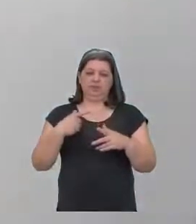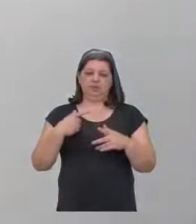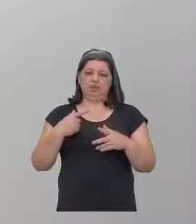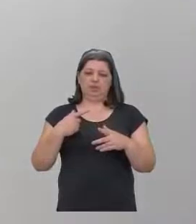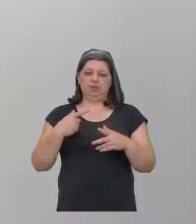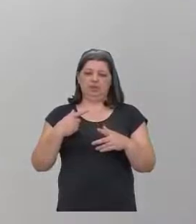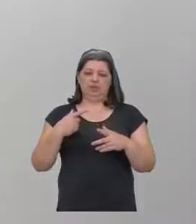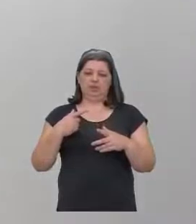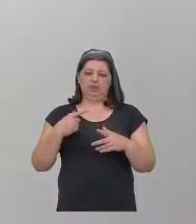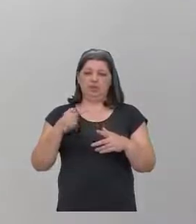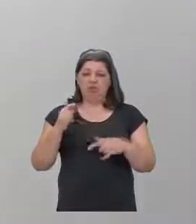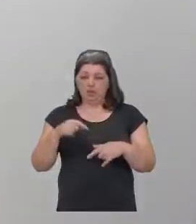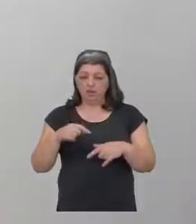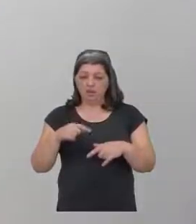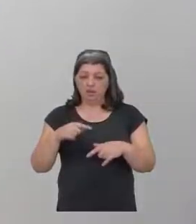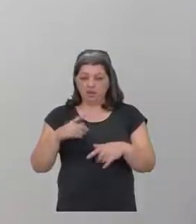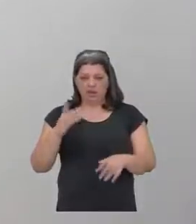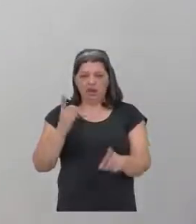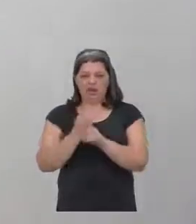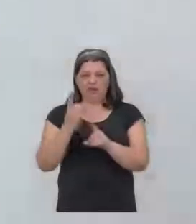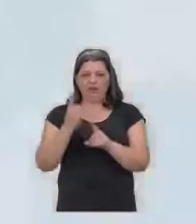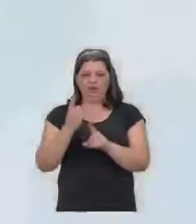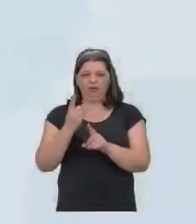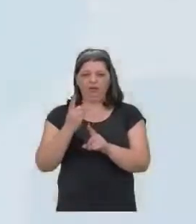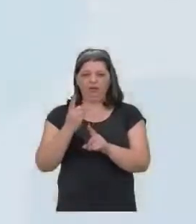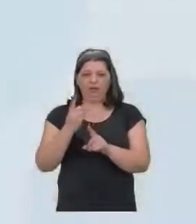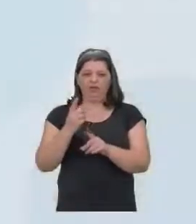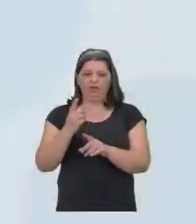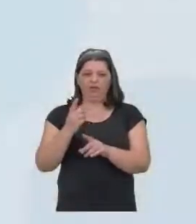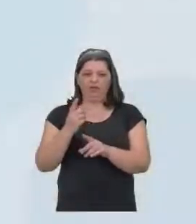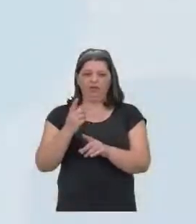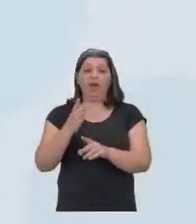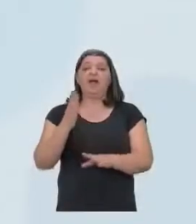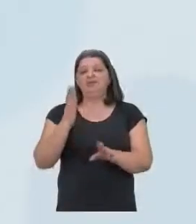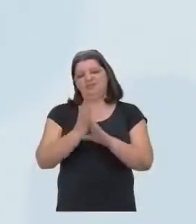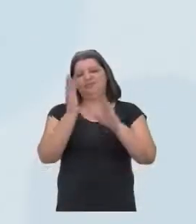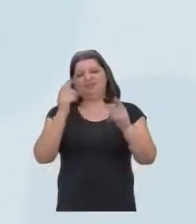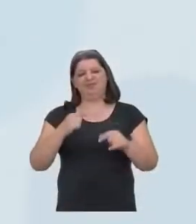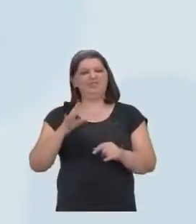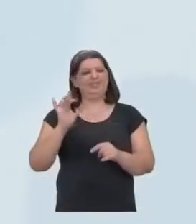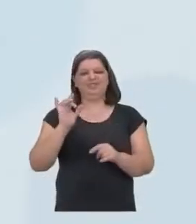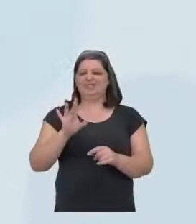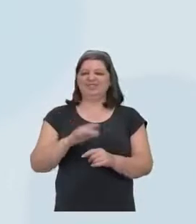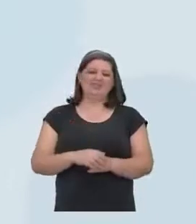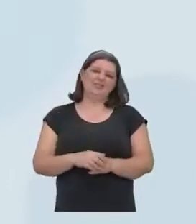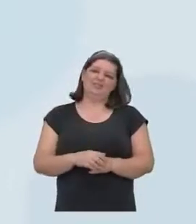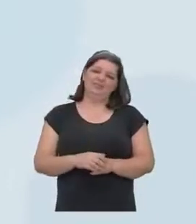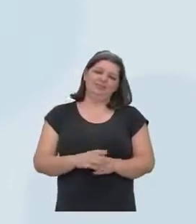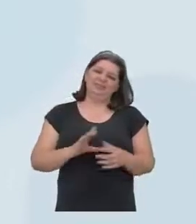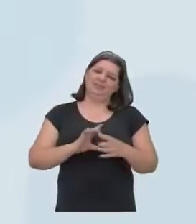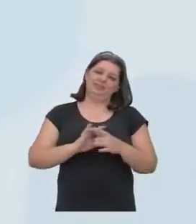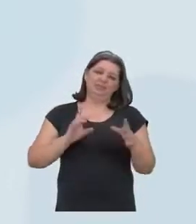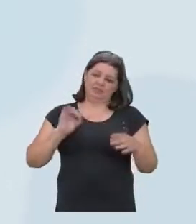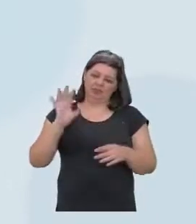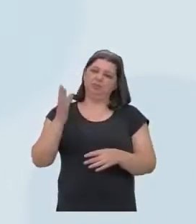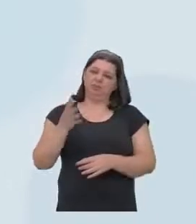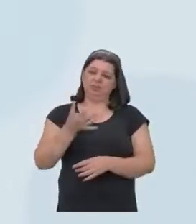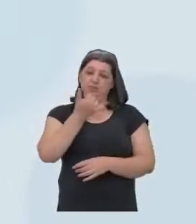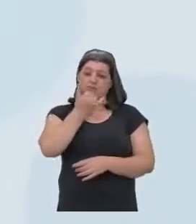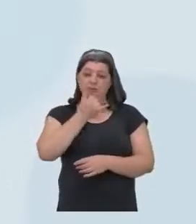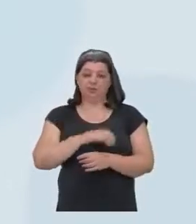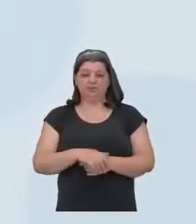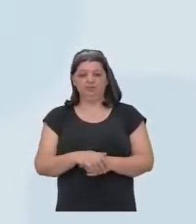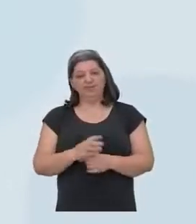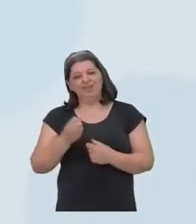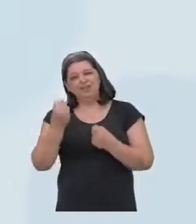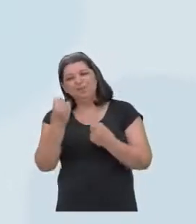Ai, aqui, falei... achei. Ali, você não tinha que ter apertado. Nossa, era só deixar, eu Era apertei. só deixar. Acontece. Olha, estava tão bom a